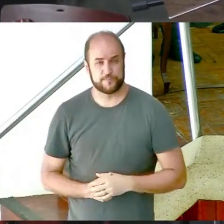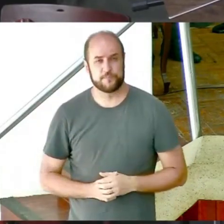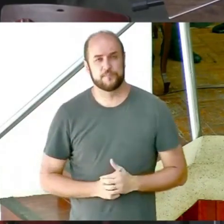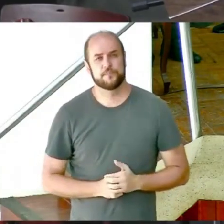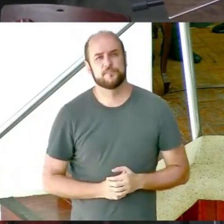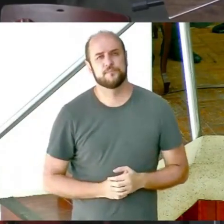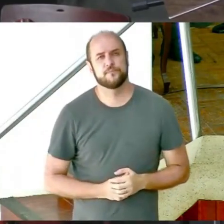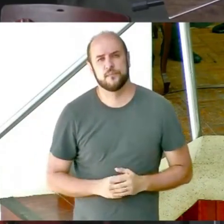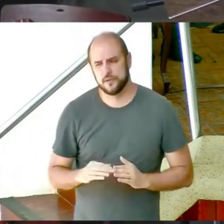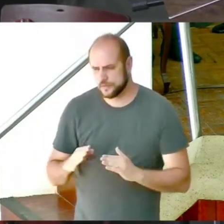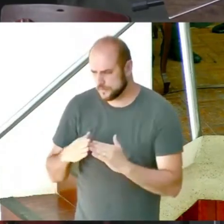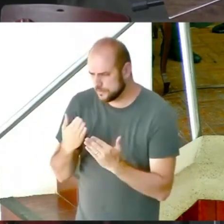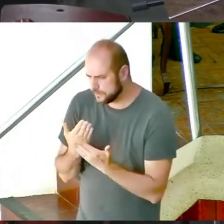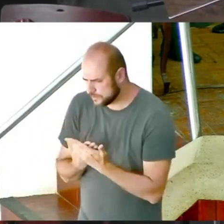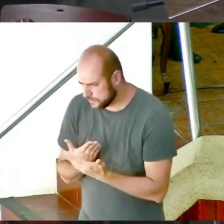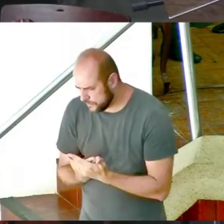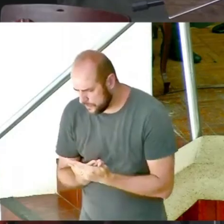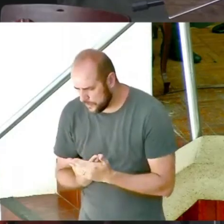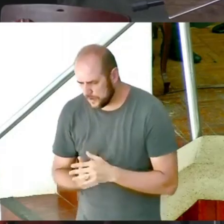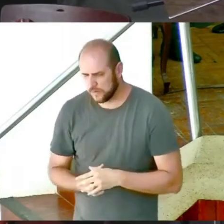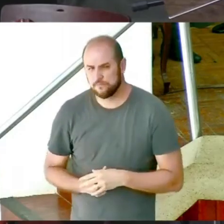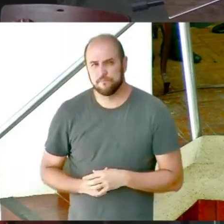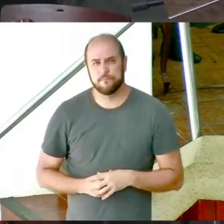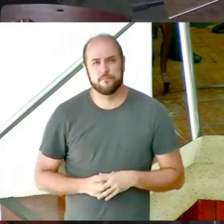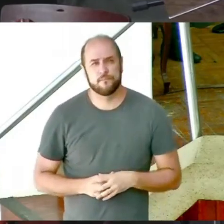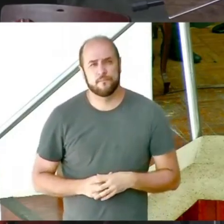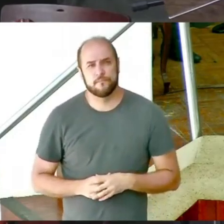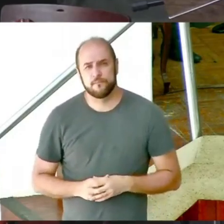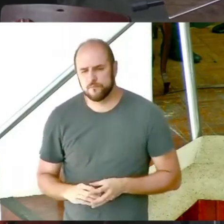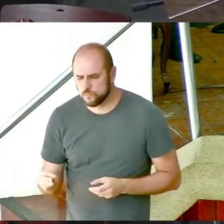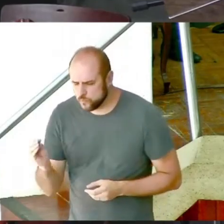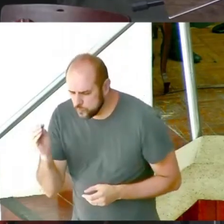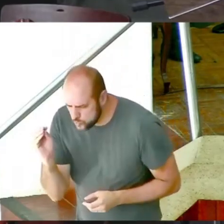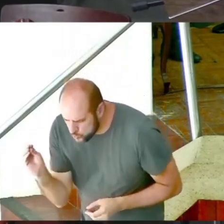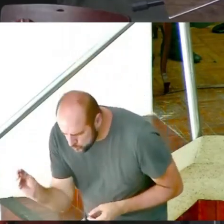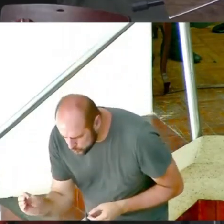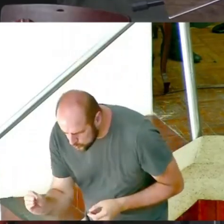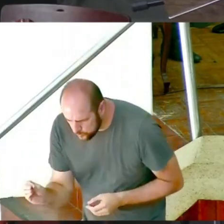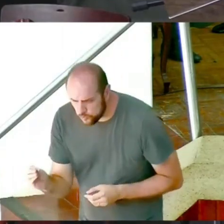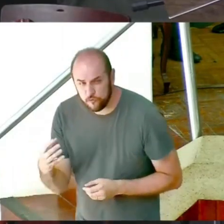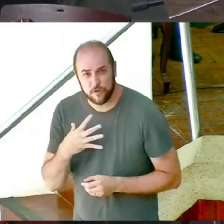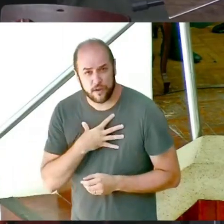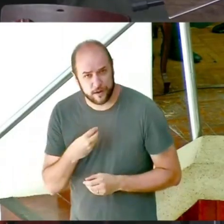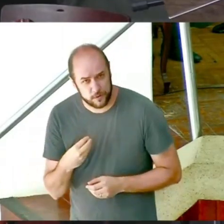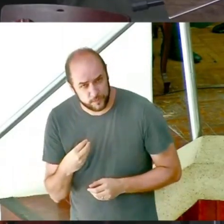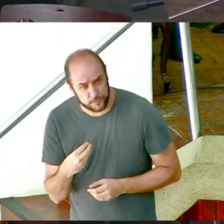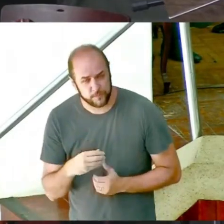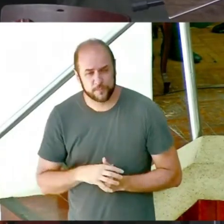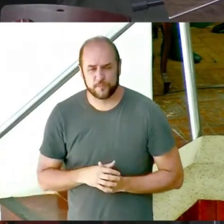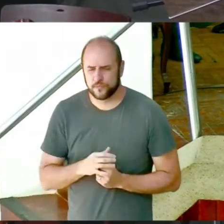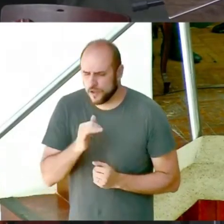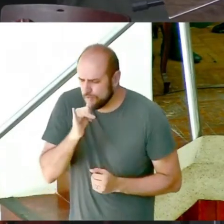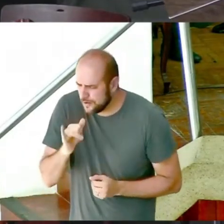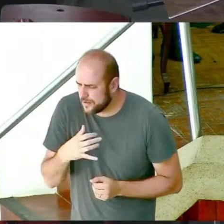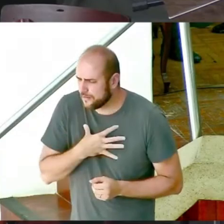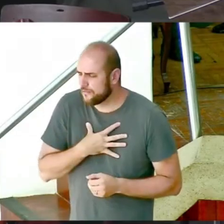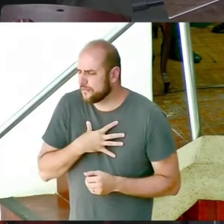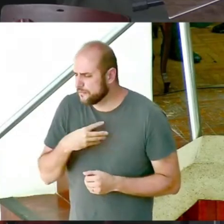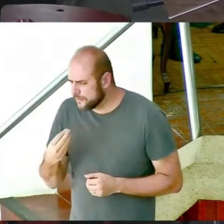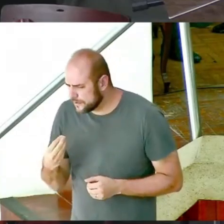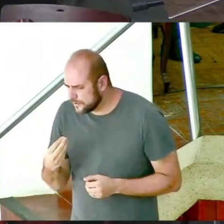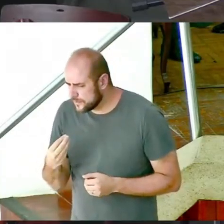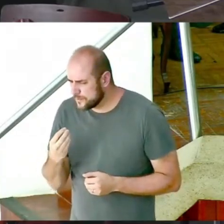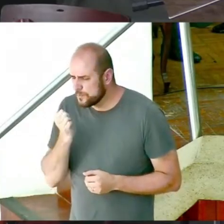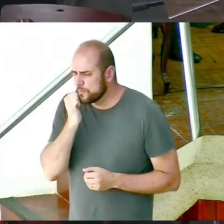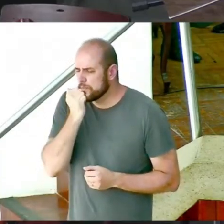Na escola ela se abaixa. Ela beija o seu filho. Ela diz, filho, mamãe